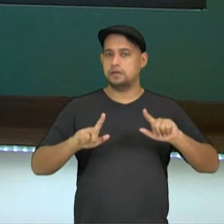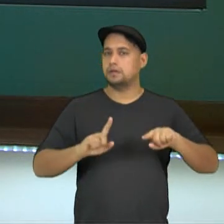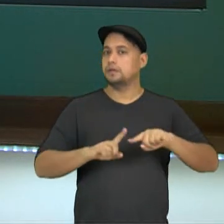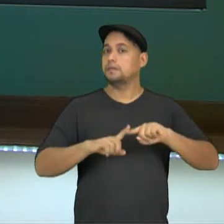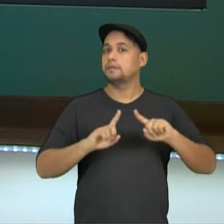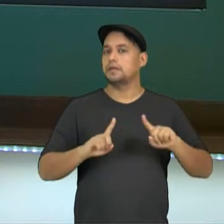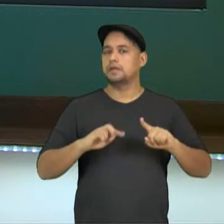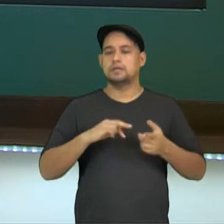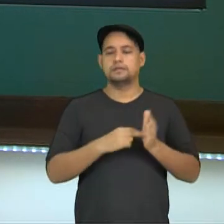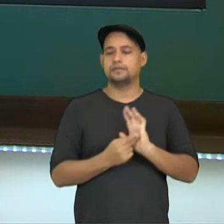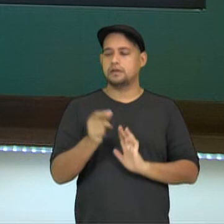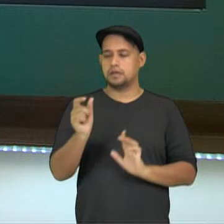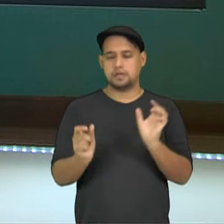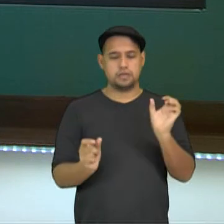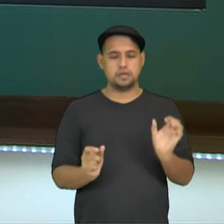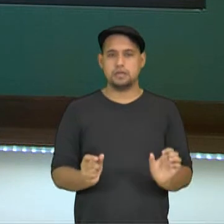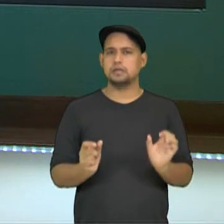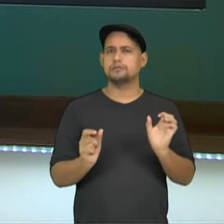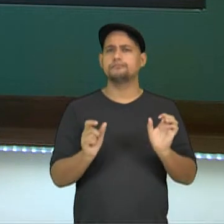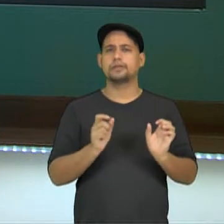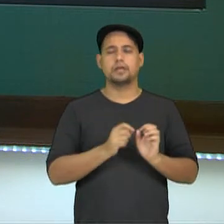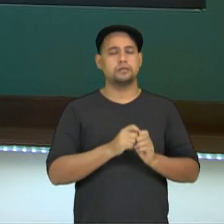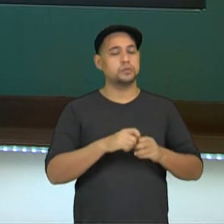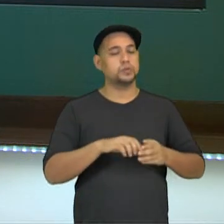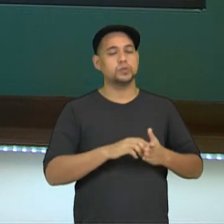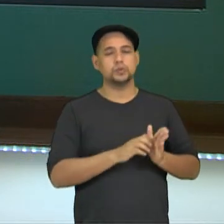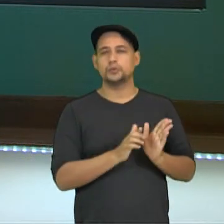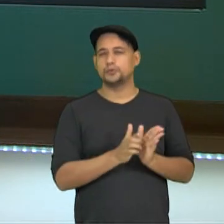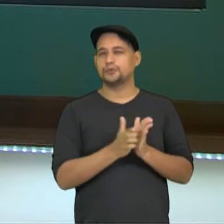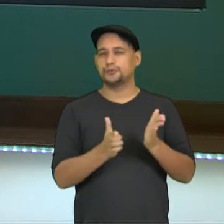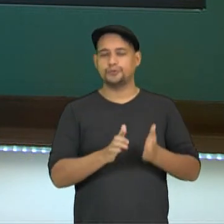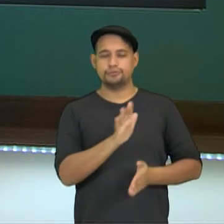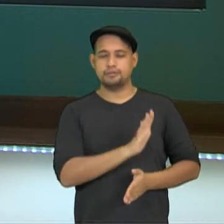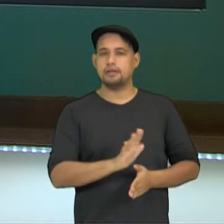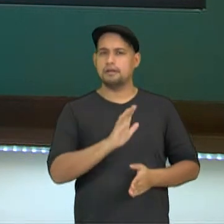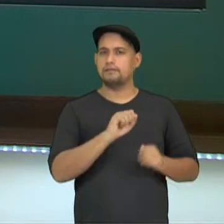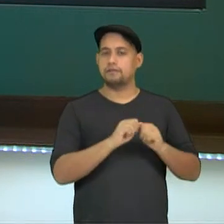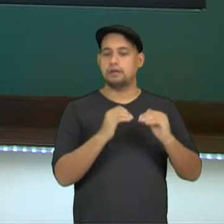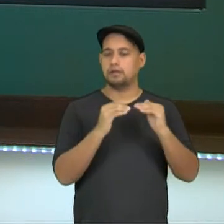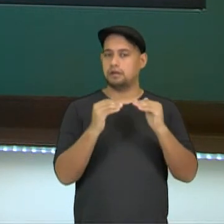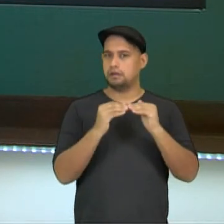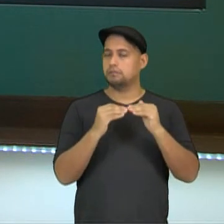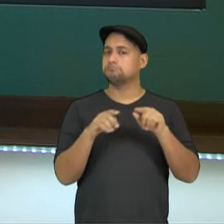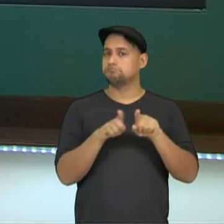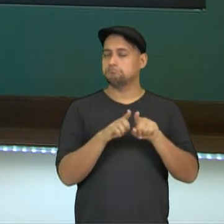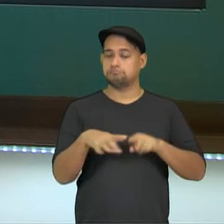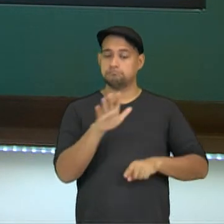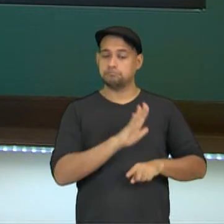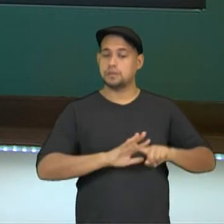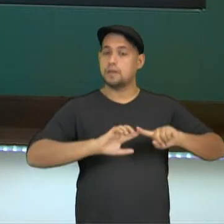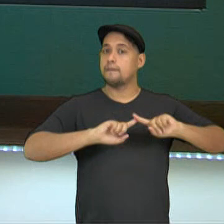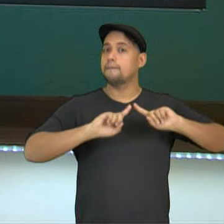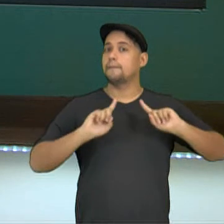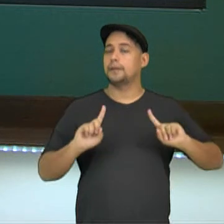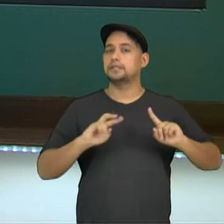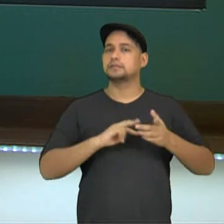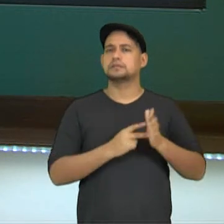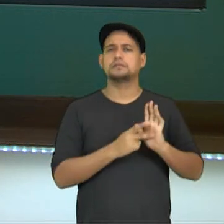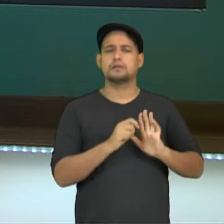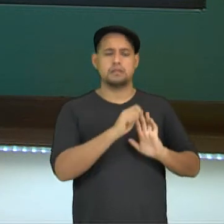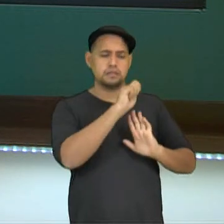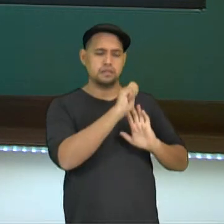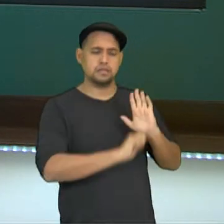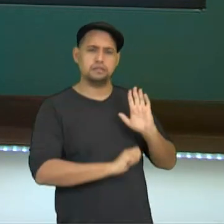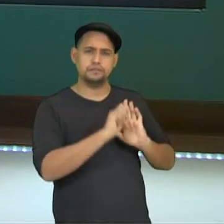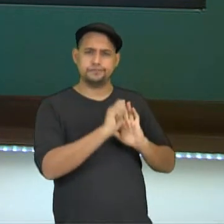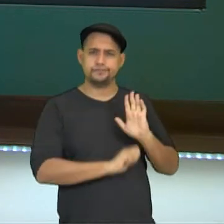sejam característicos do campo jornalístico. Façam parte do mesmo campo, mas são textos